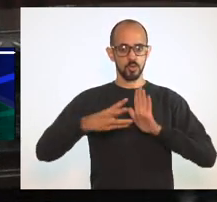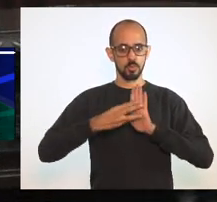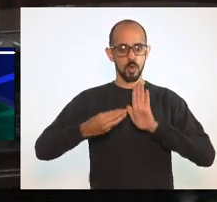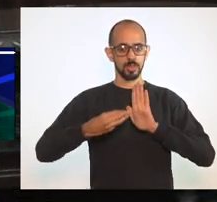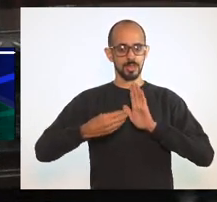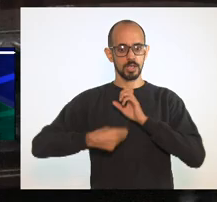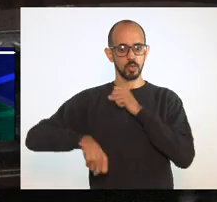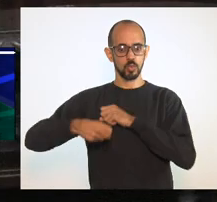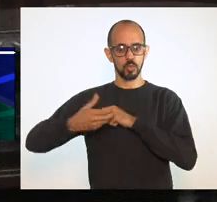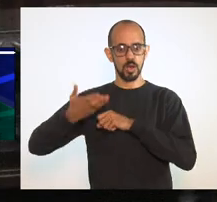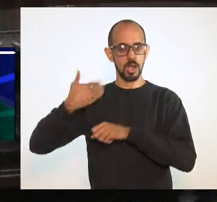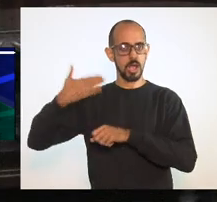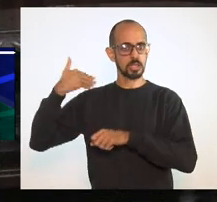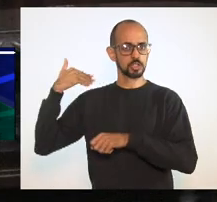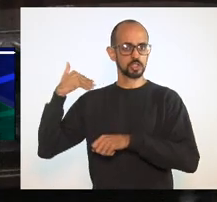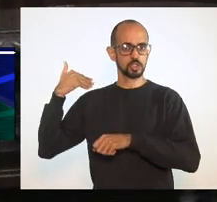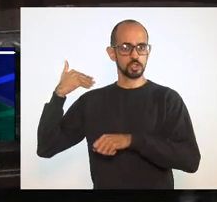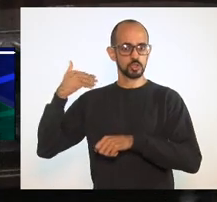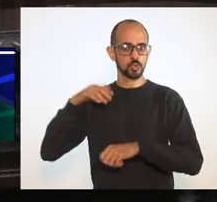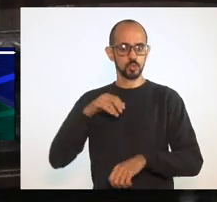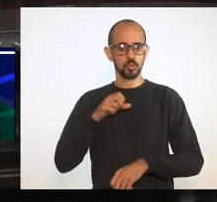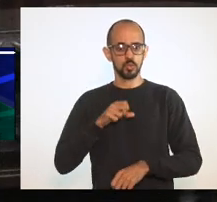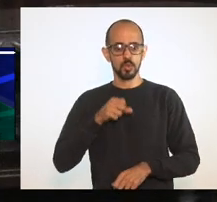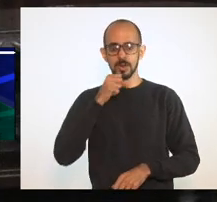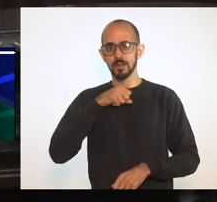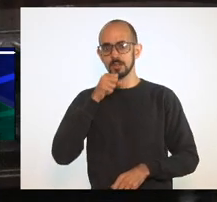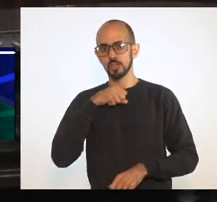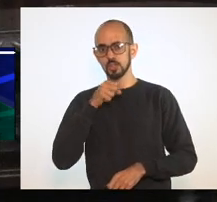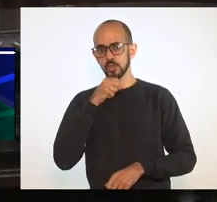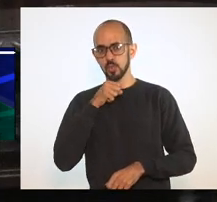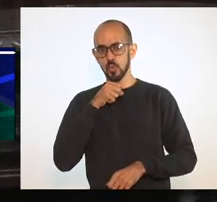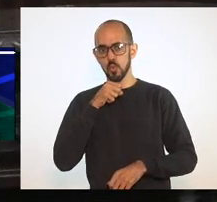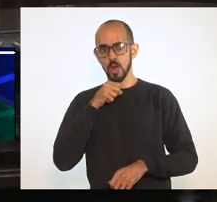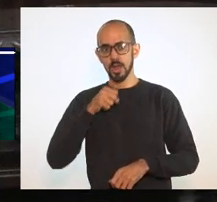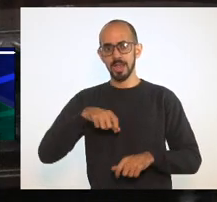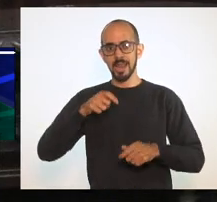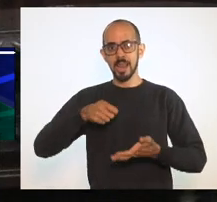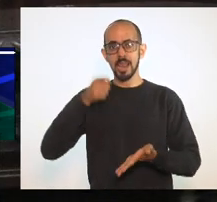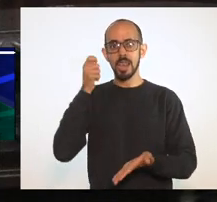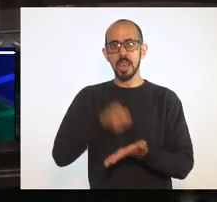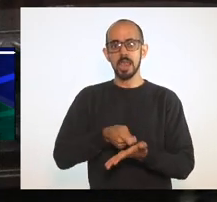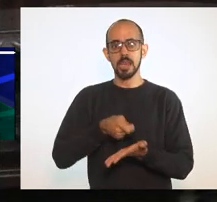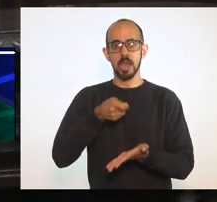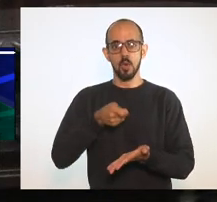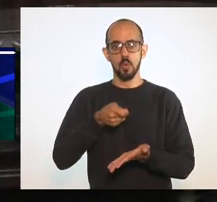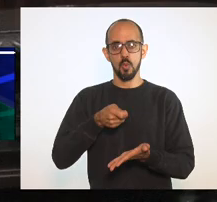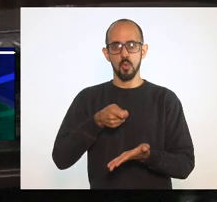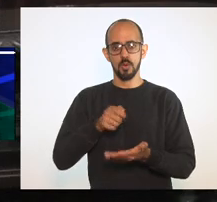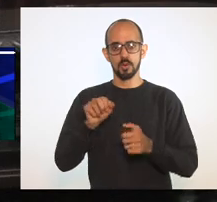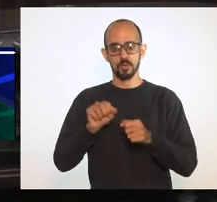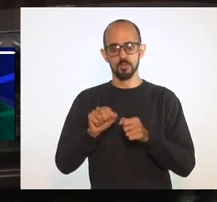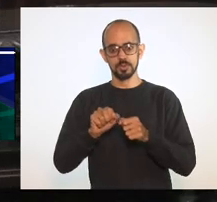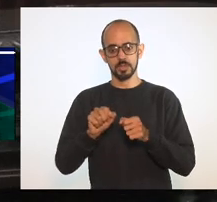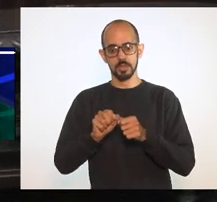no partilha, aquele leilão, aquele lance do bônus,